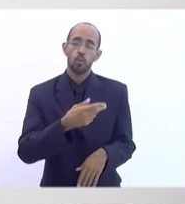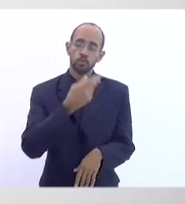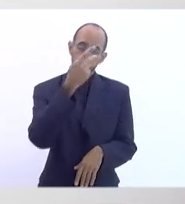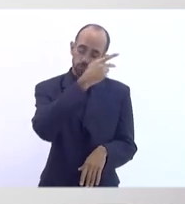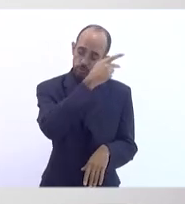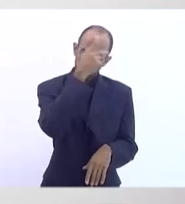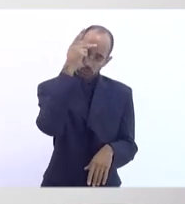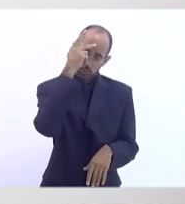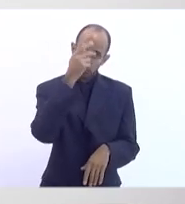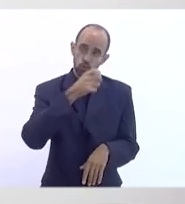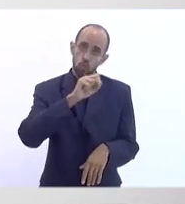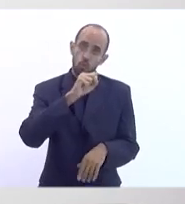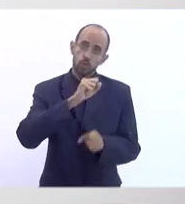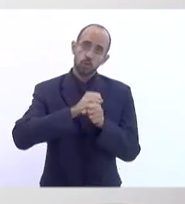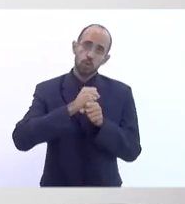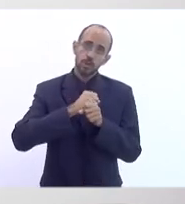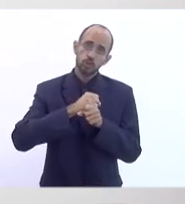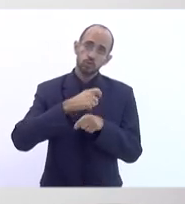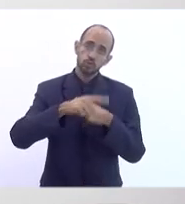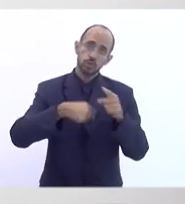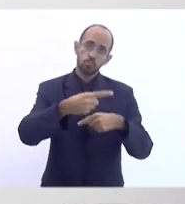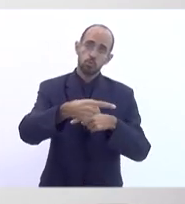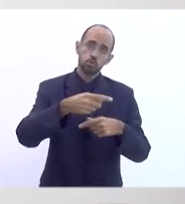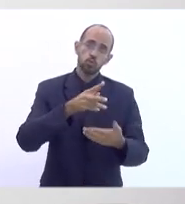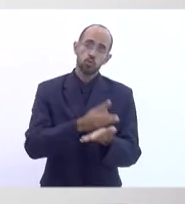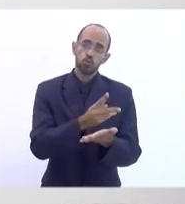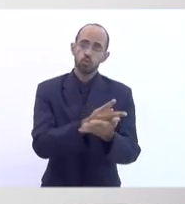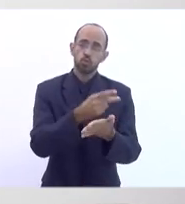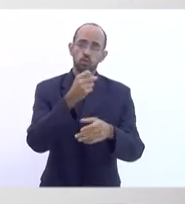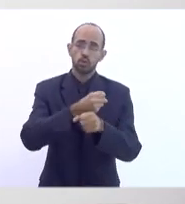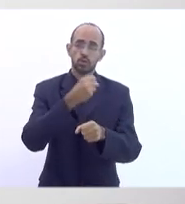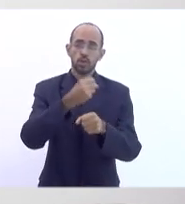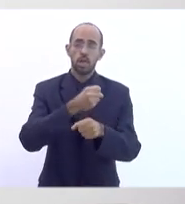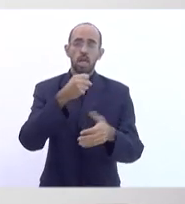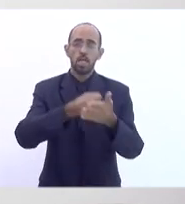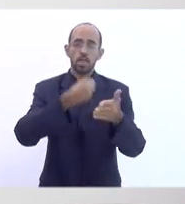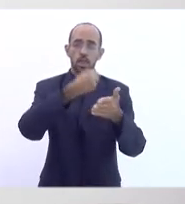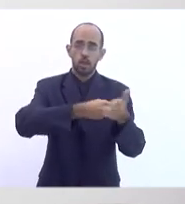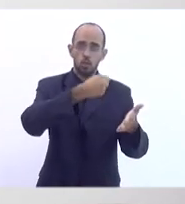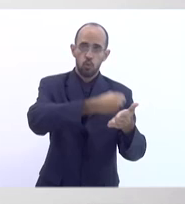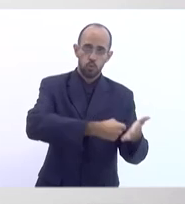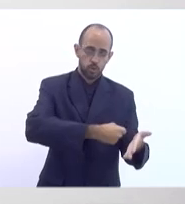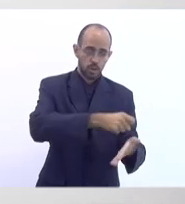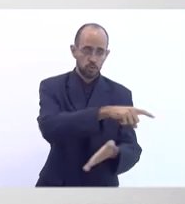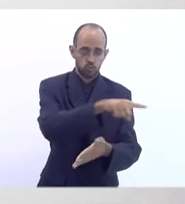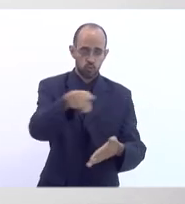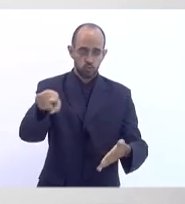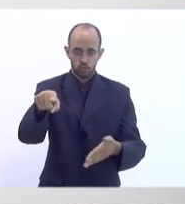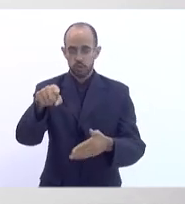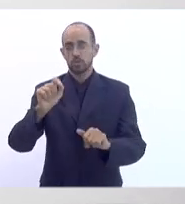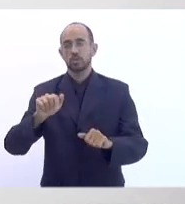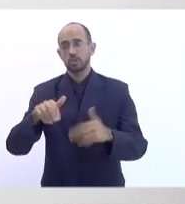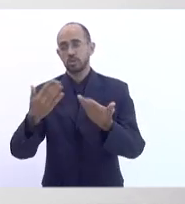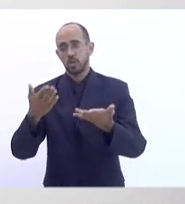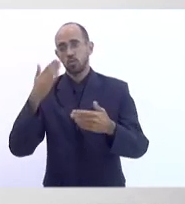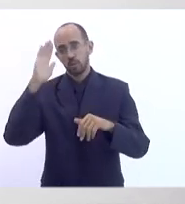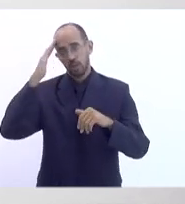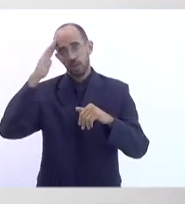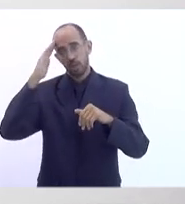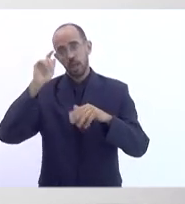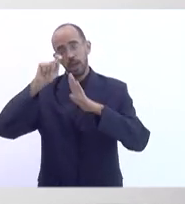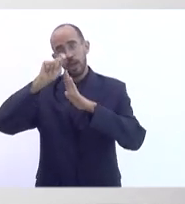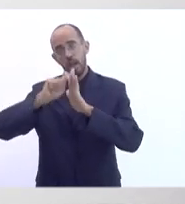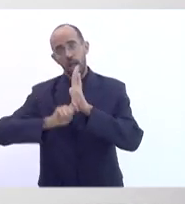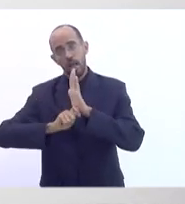pessoas que oito anos depois conte é só luta de vocês então entender que as redações não